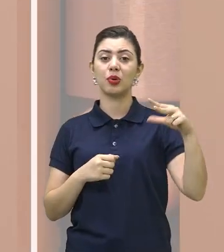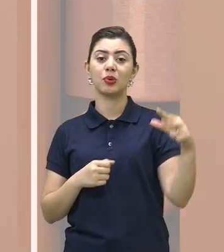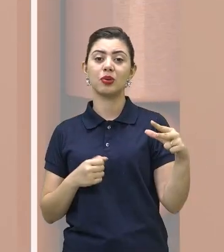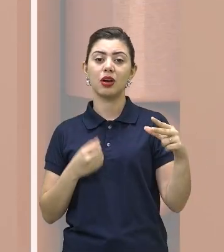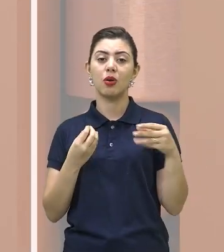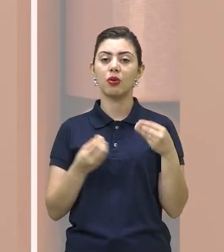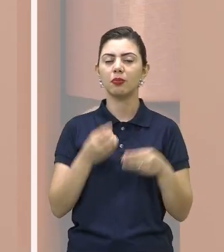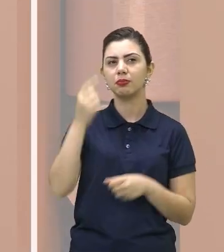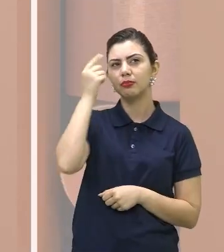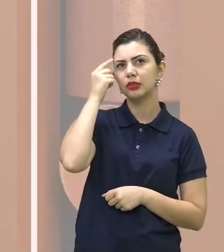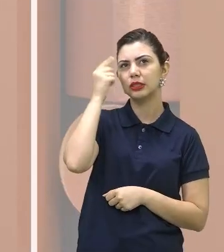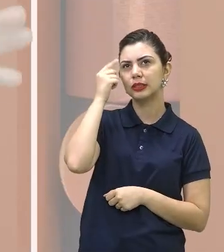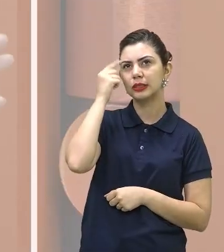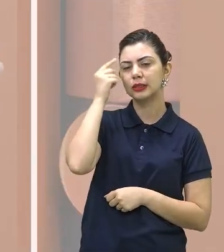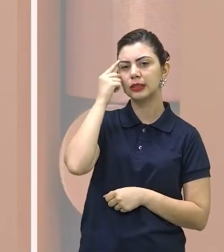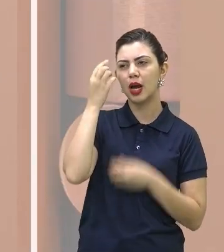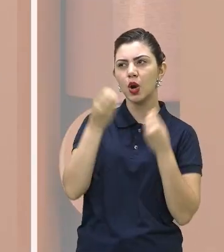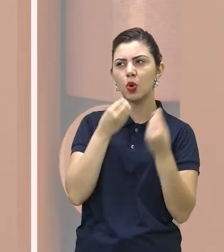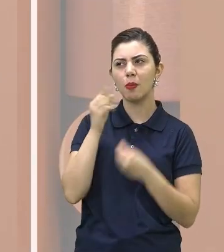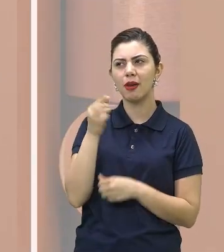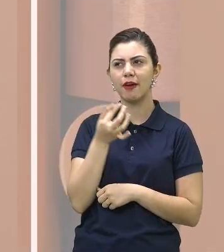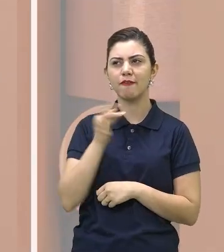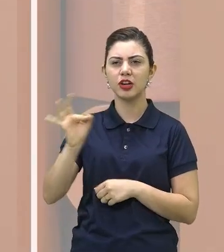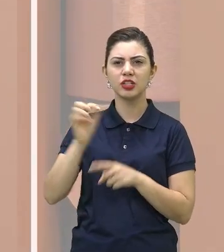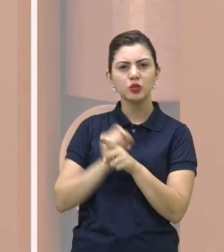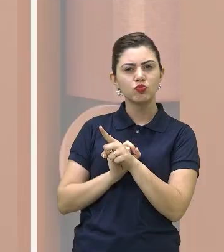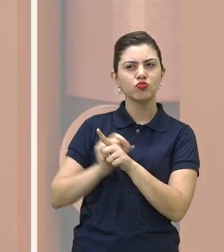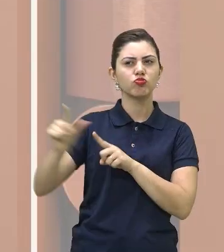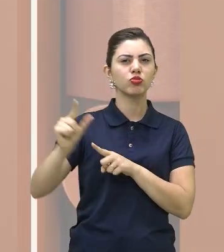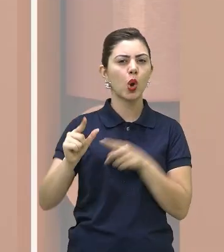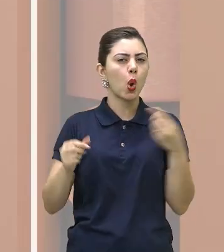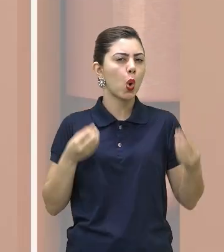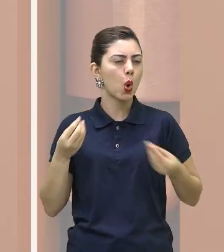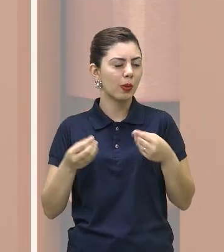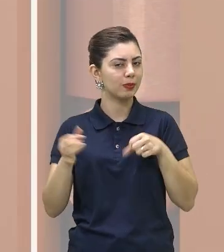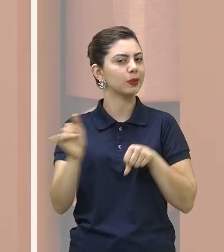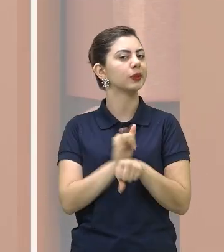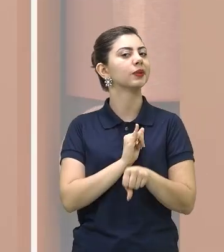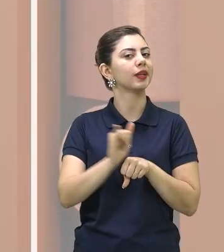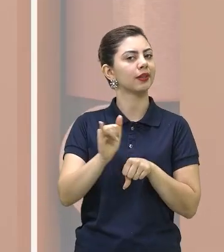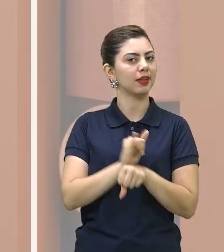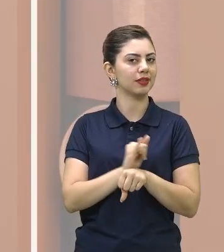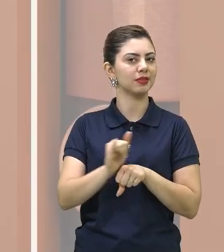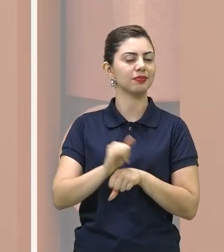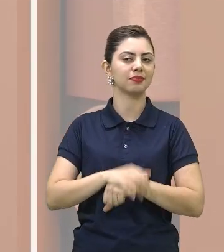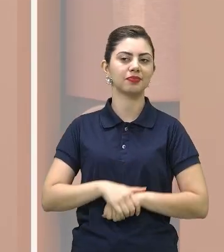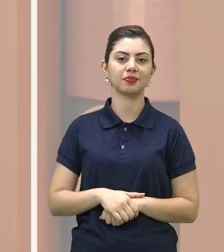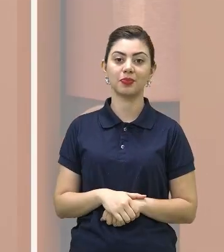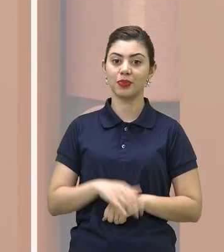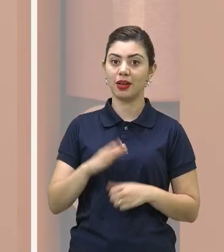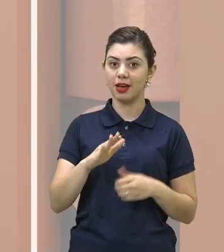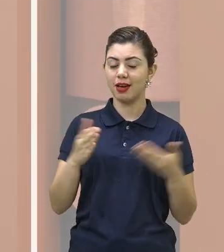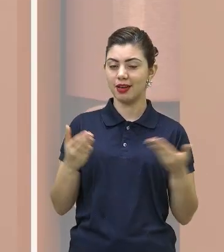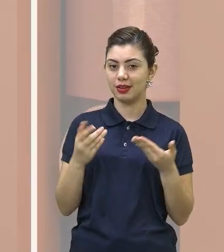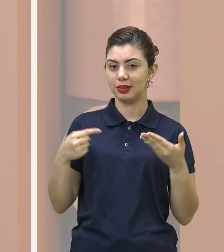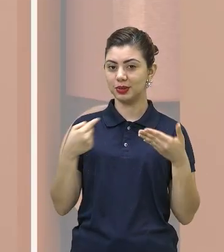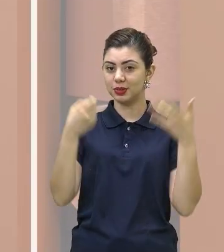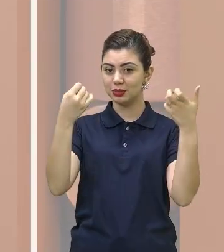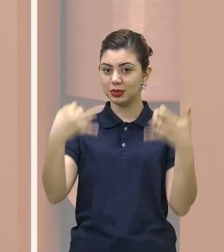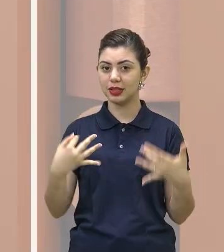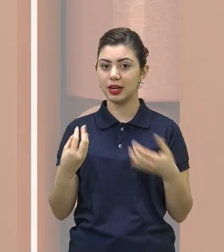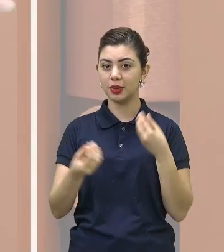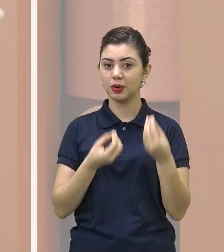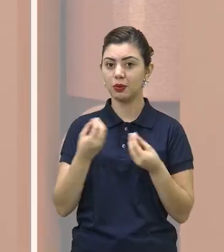a pensar em fazer o quê? A expulsão, então, desses franceses, tá certo? Então, vamos continuar. Vamos falar, então, sobre a fundação de